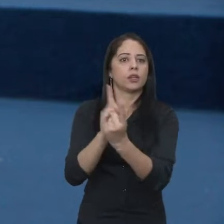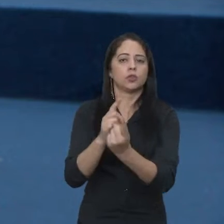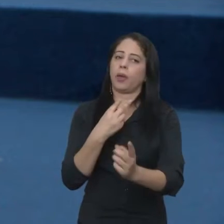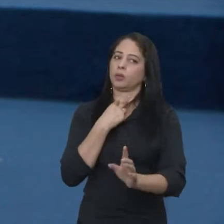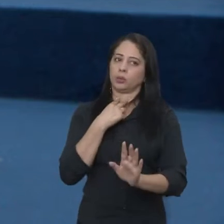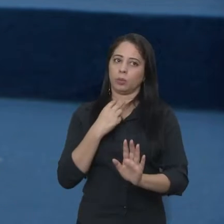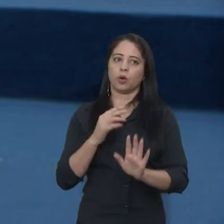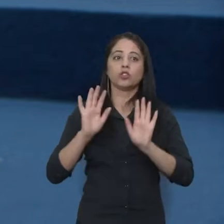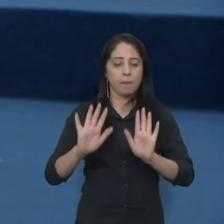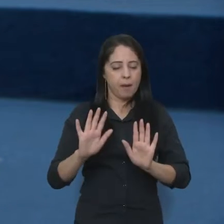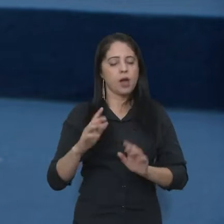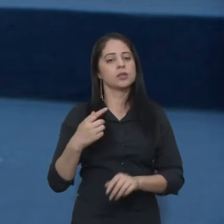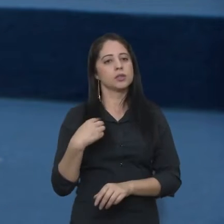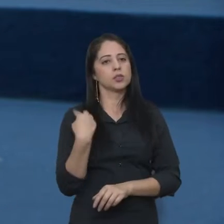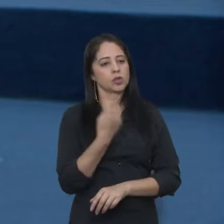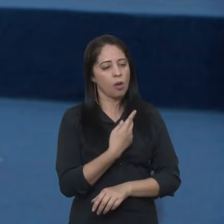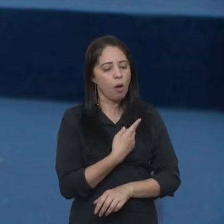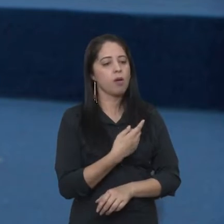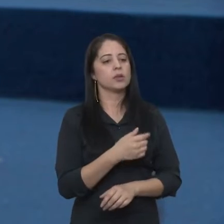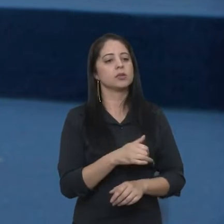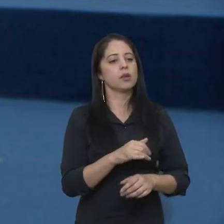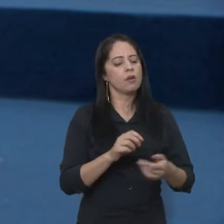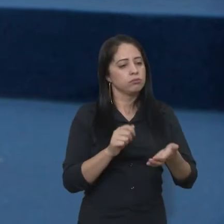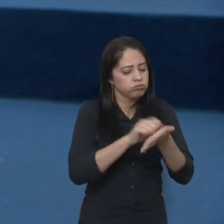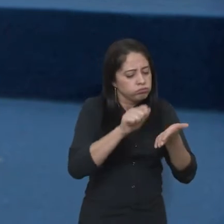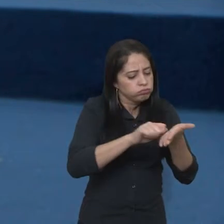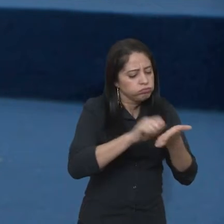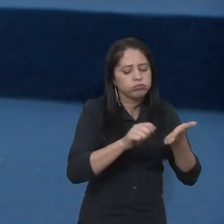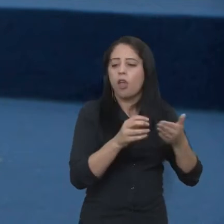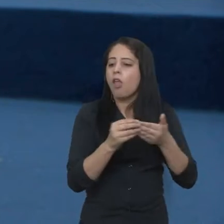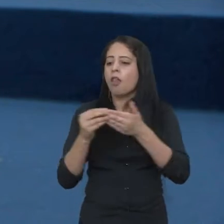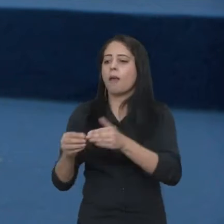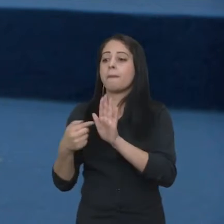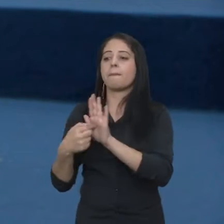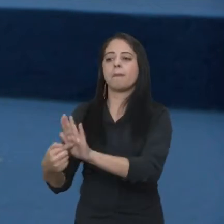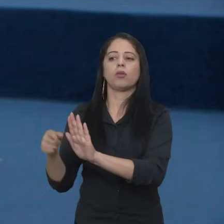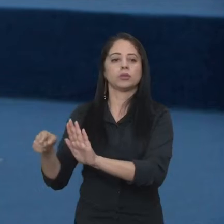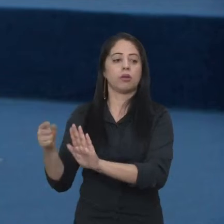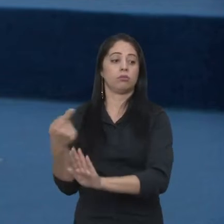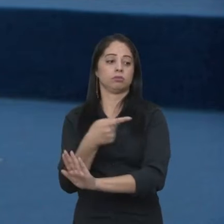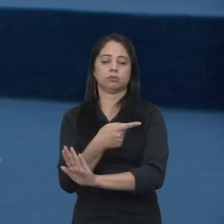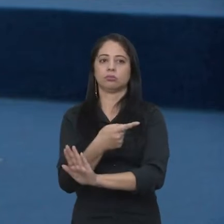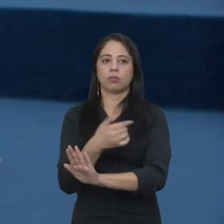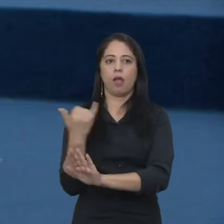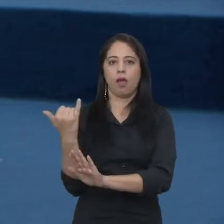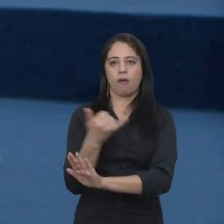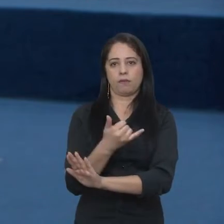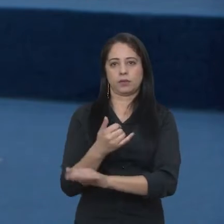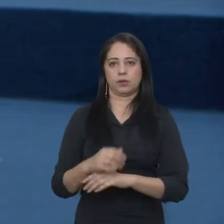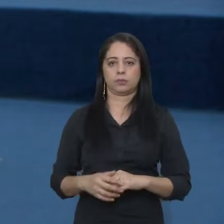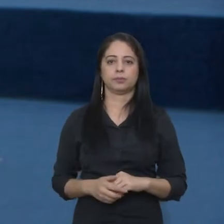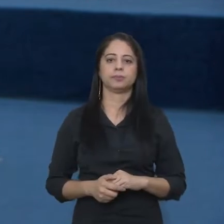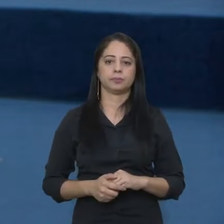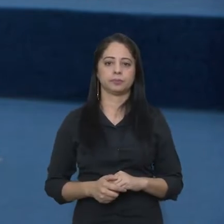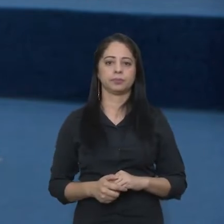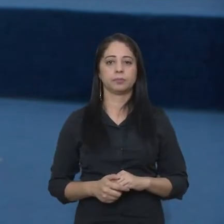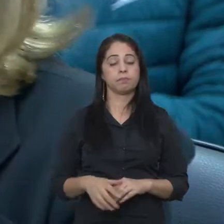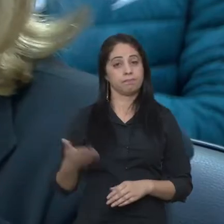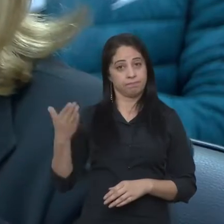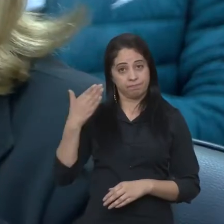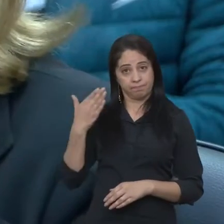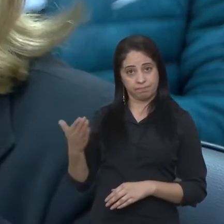falta de atendimento, mas mesmo assim nós encaminhamos para a Arcesp para poder tomar as medidas